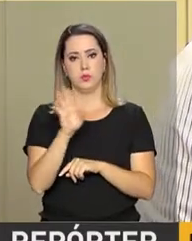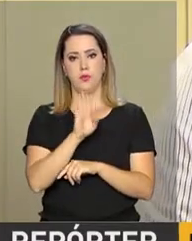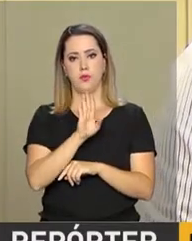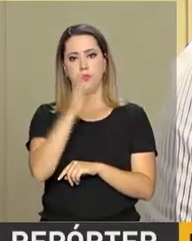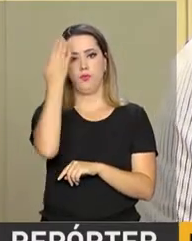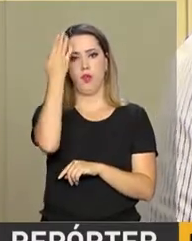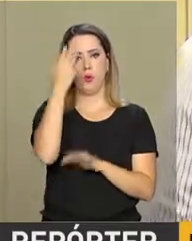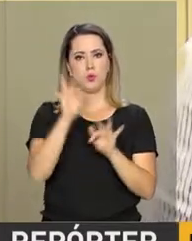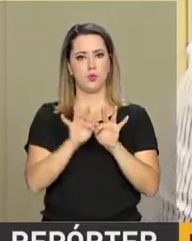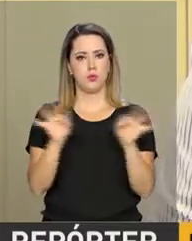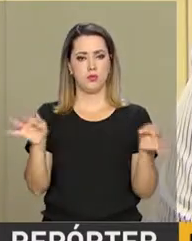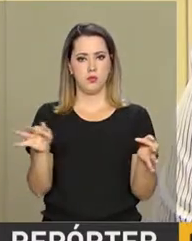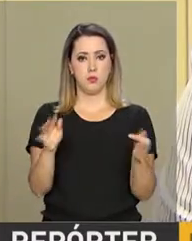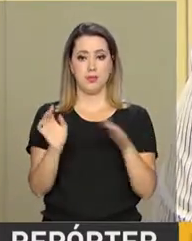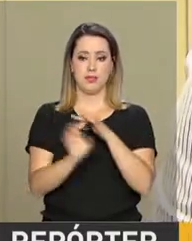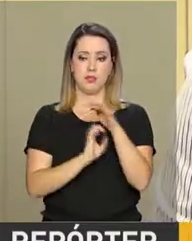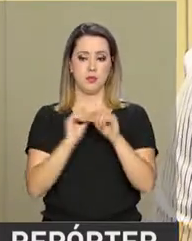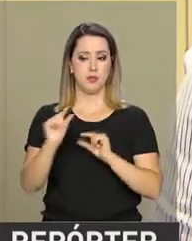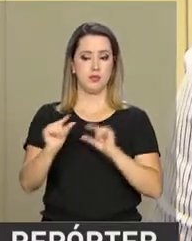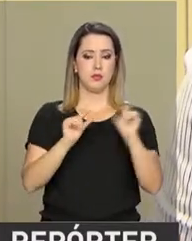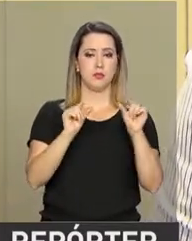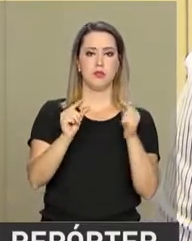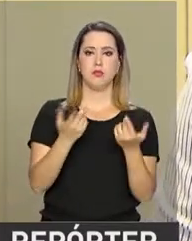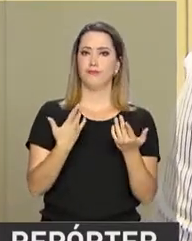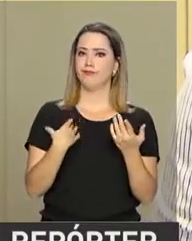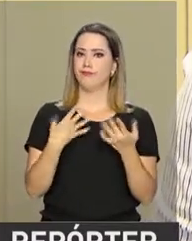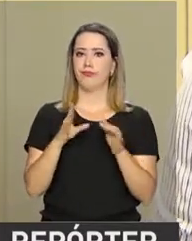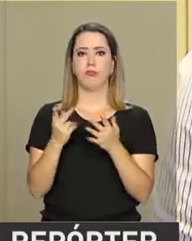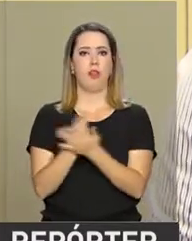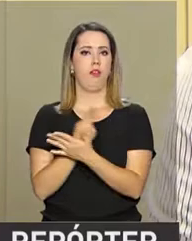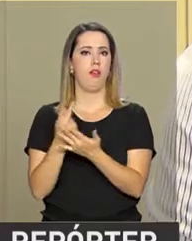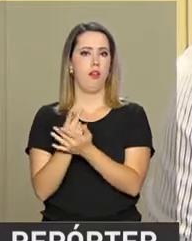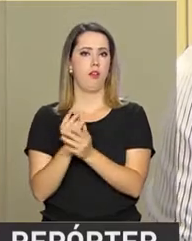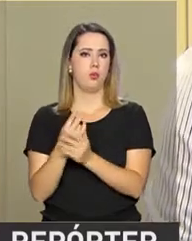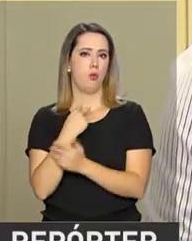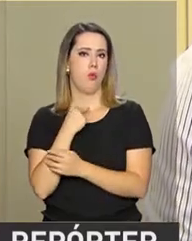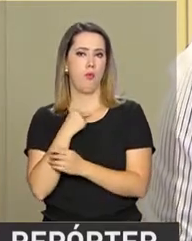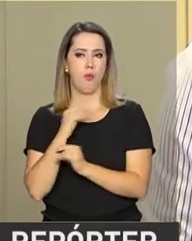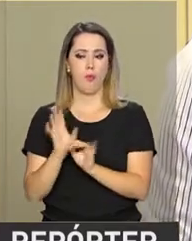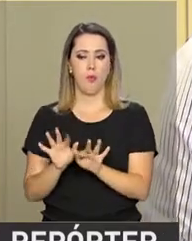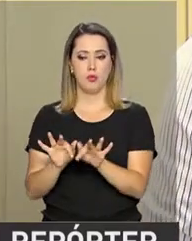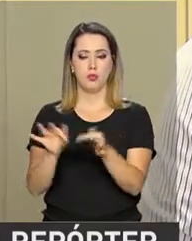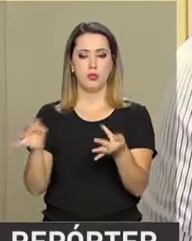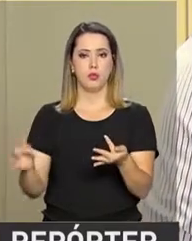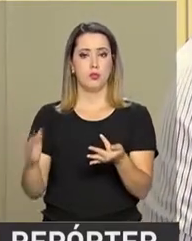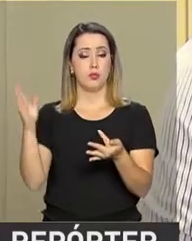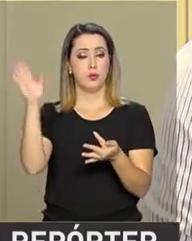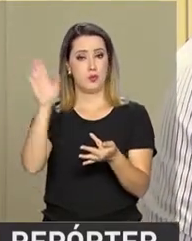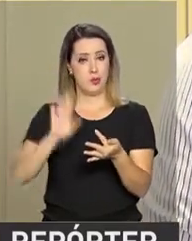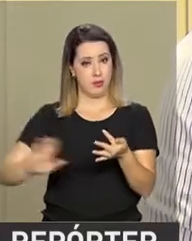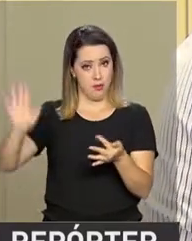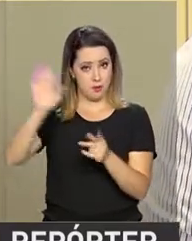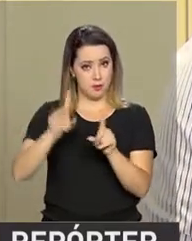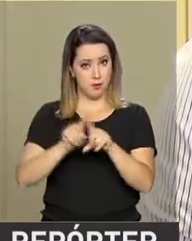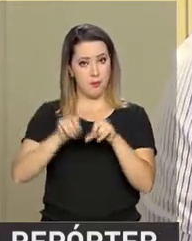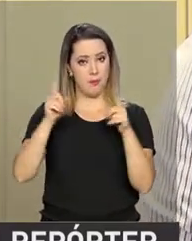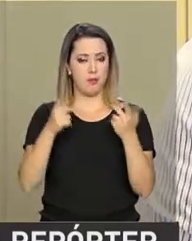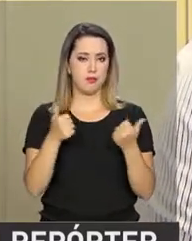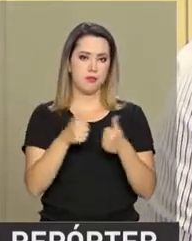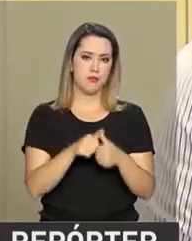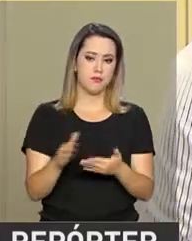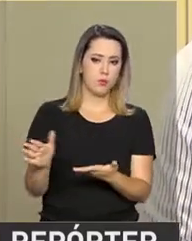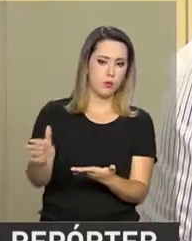simples empresas pequenas que não se enquadram no programa do simples nacional para micro empresa mas que